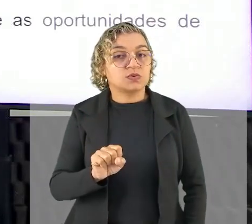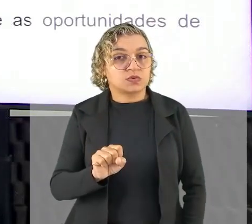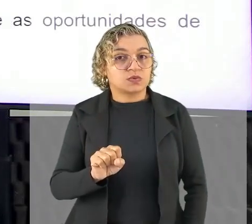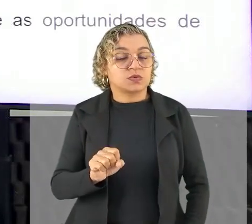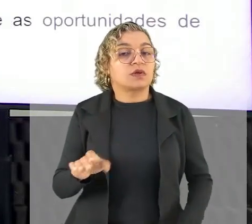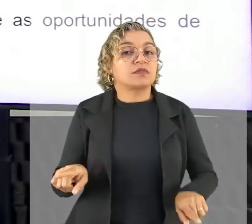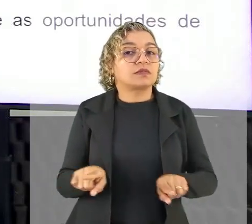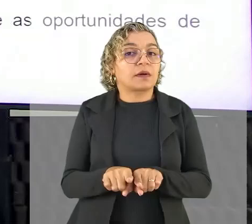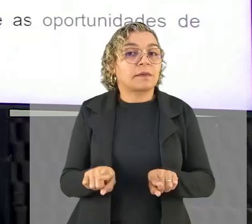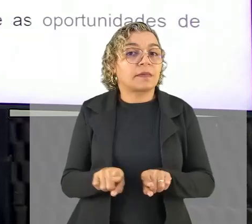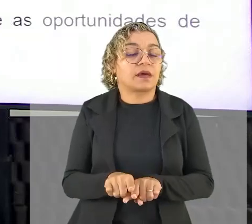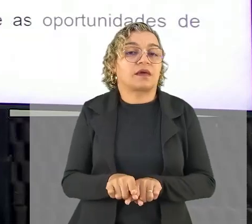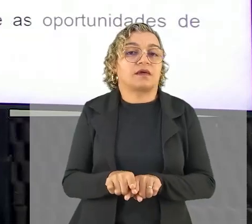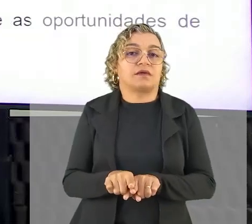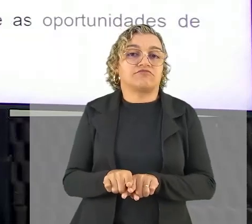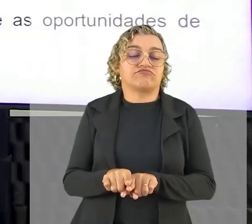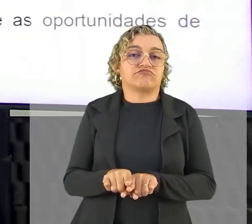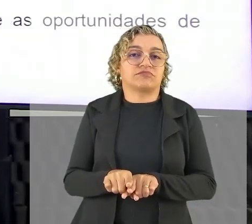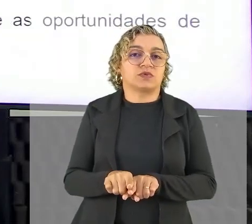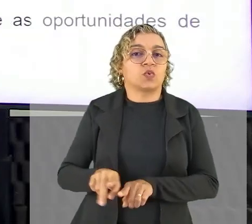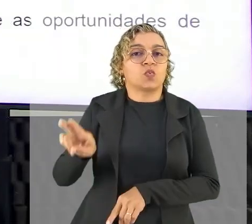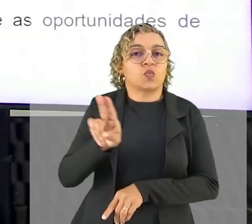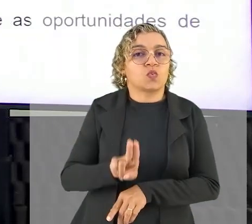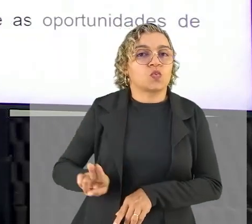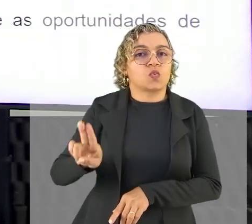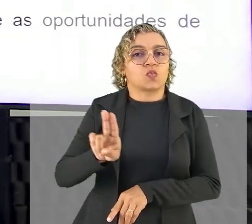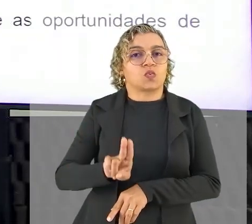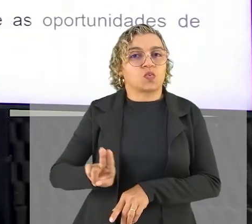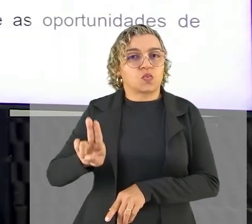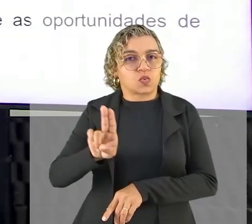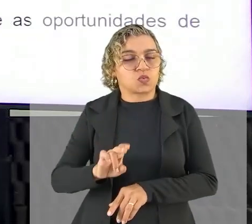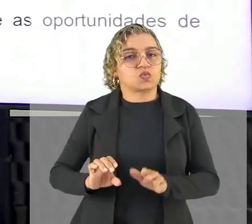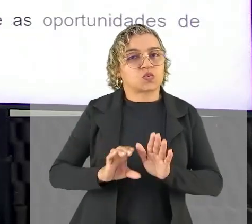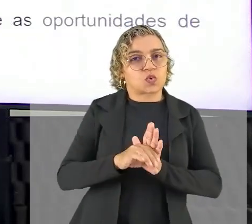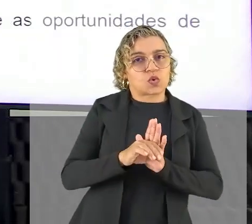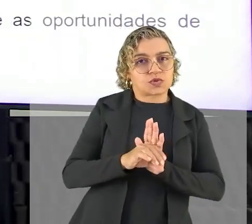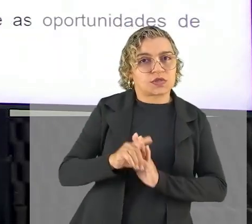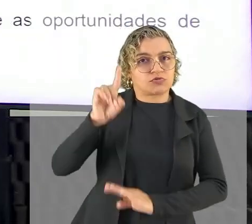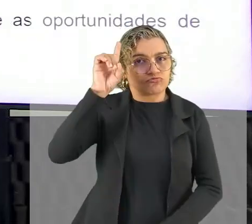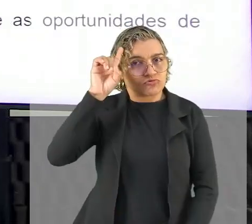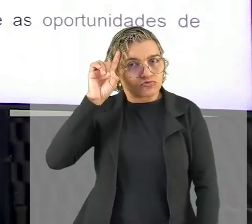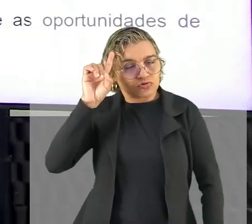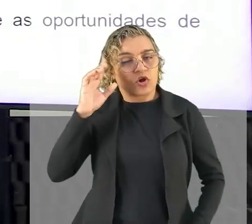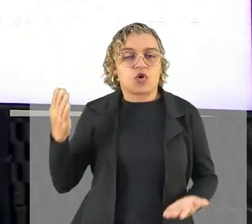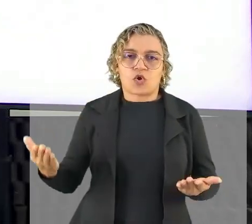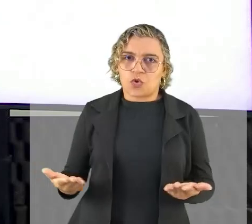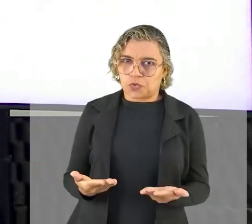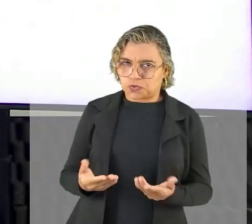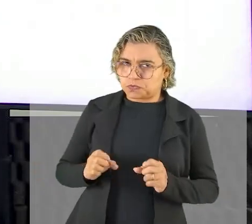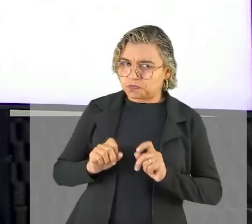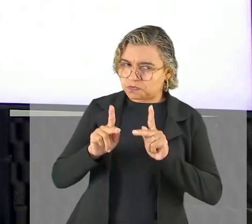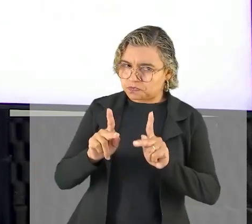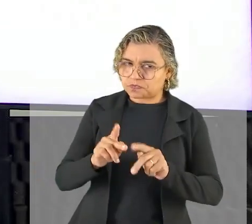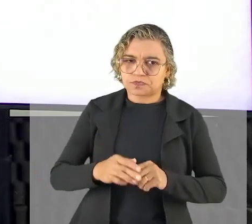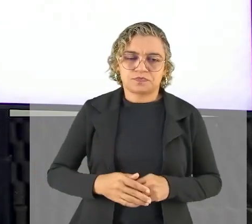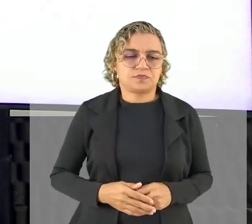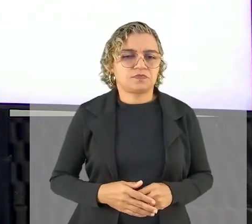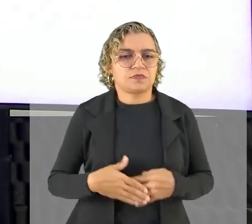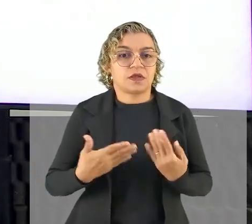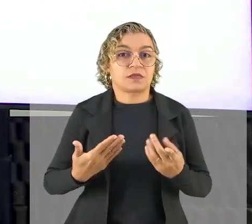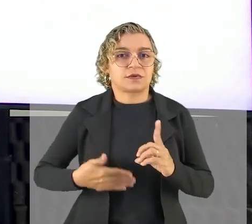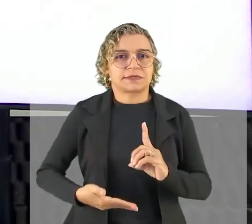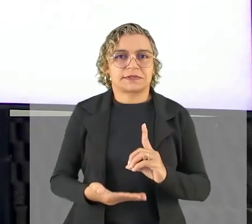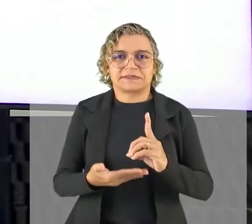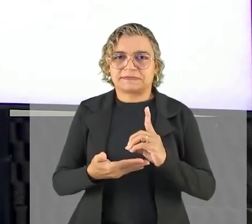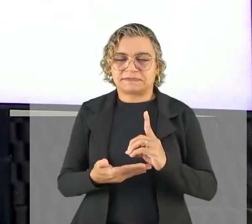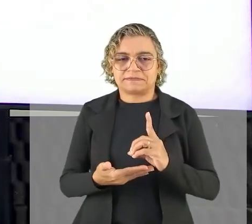trata a aplicabilidade desses conceitos no dia de hoje. Beleza? Então vamos à